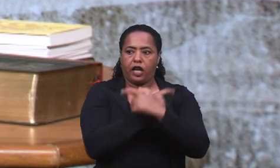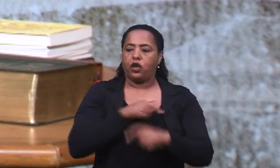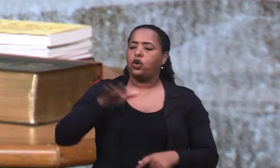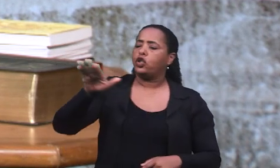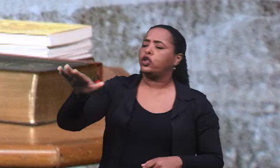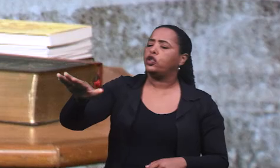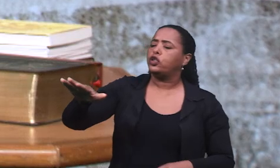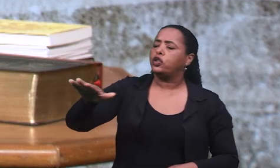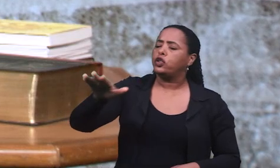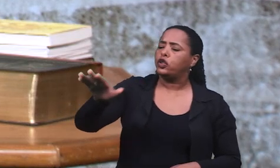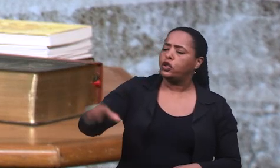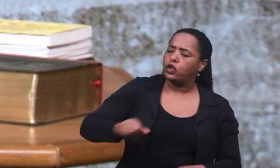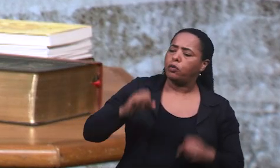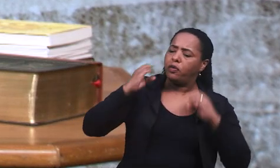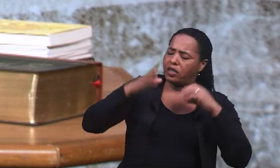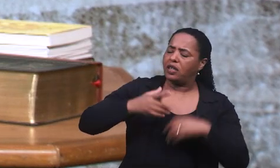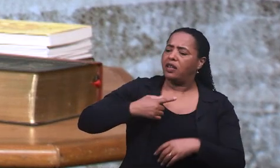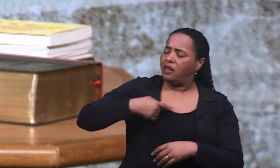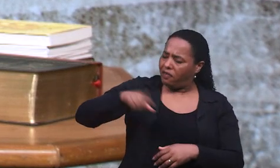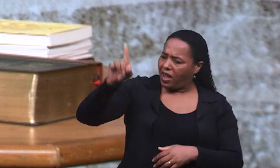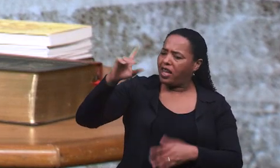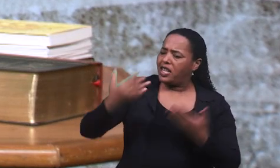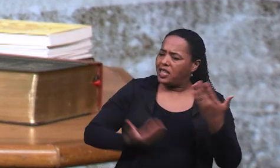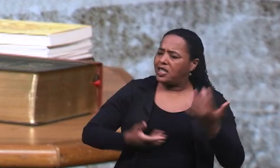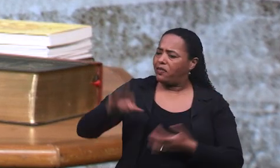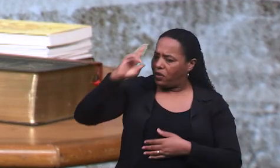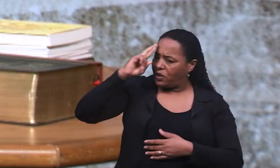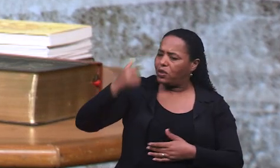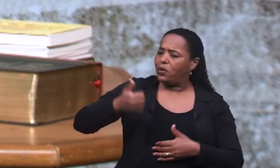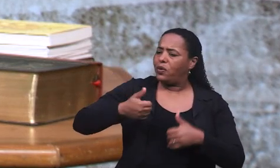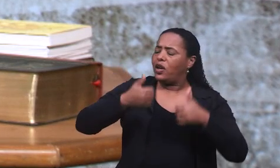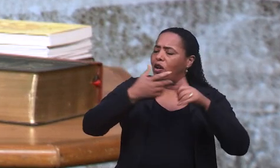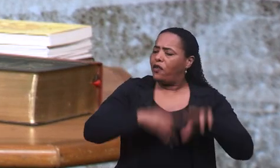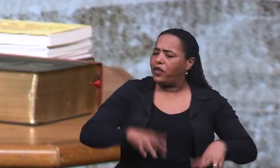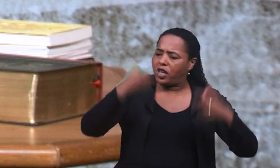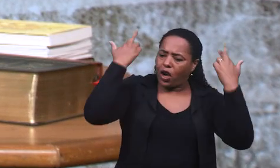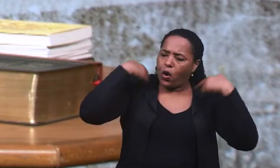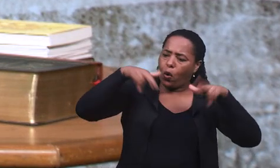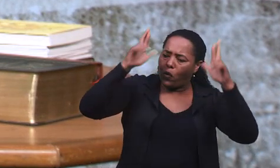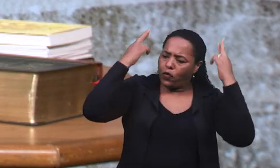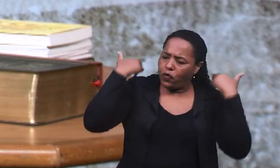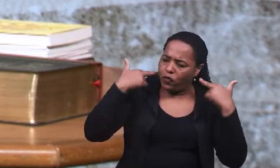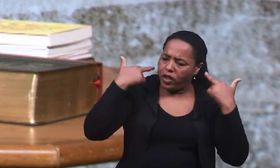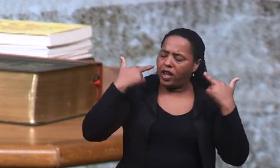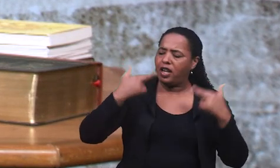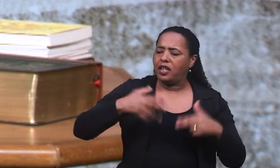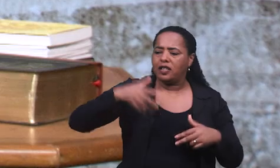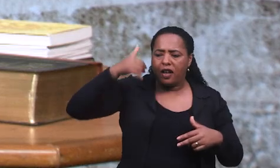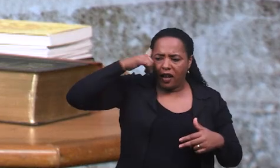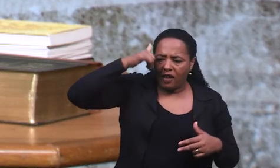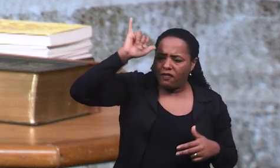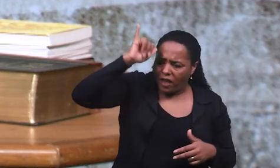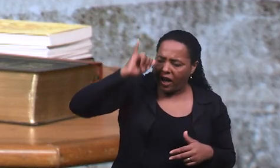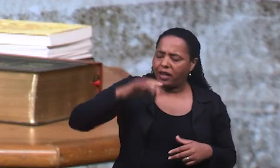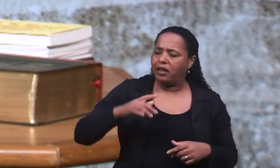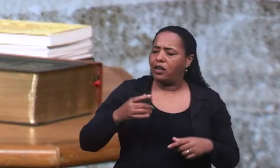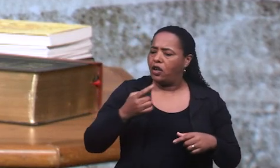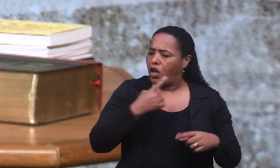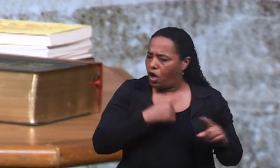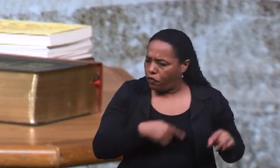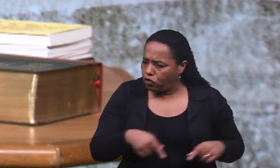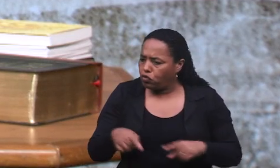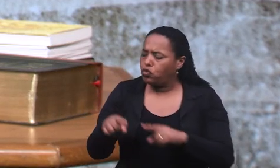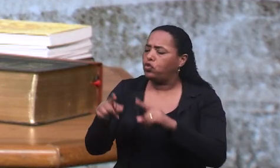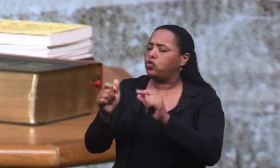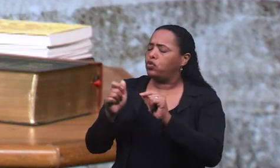Ide, servi ao Senhor. Somente fiquem vossas ovelhas e vossas vacas. Vão também